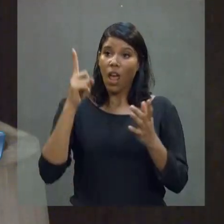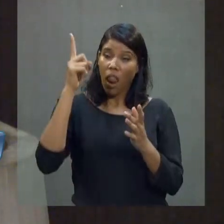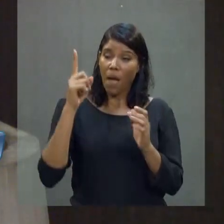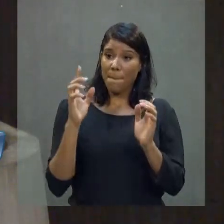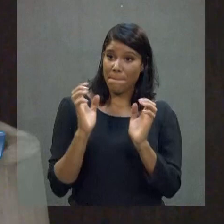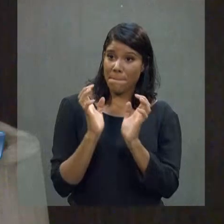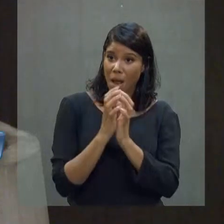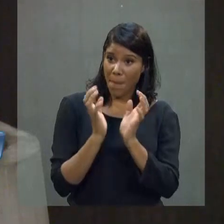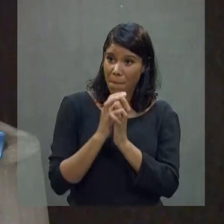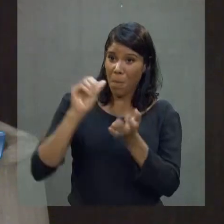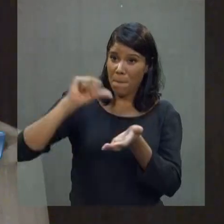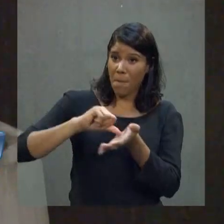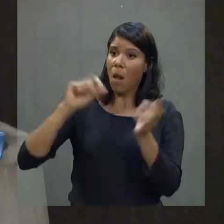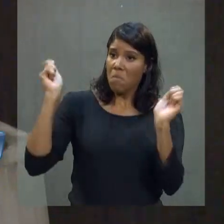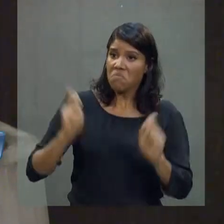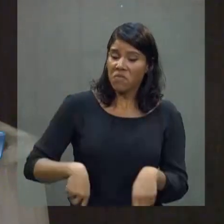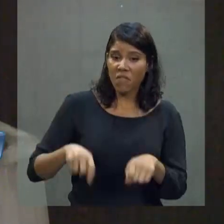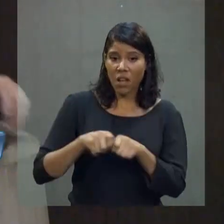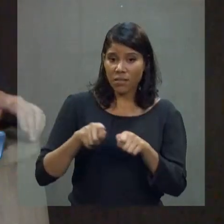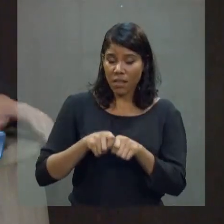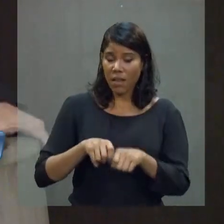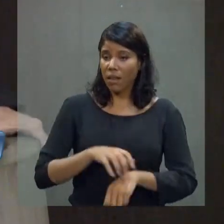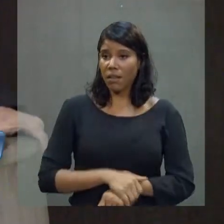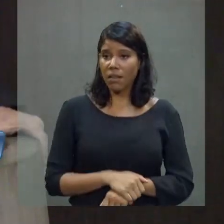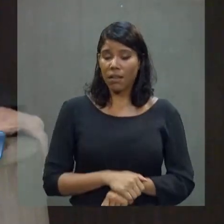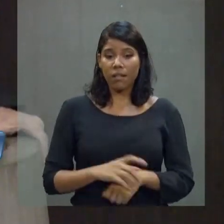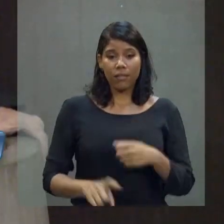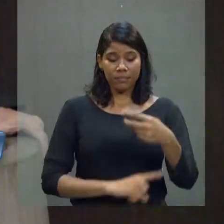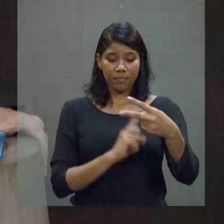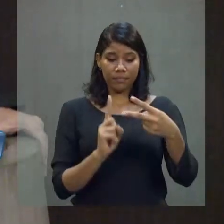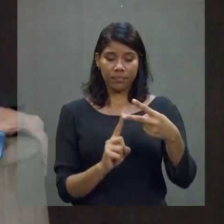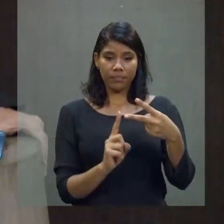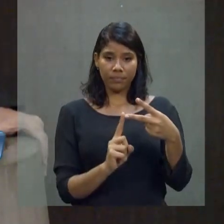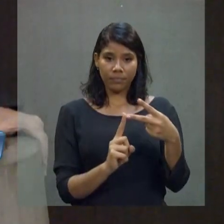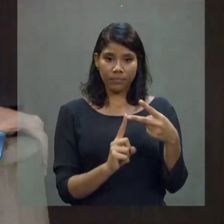ampliado nossa capacidade de refino. Segundo,